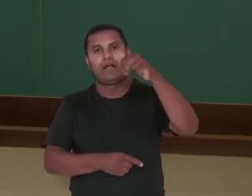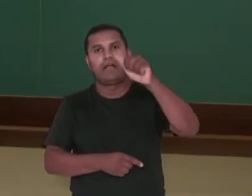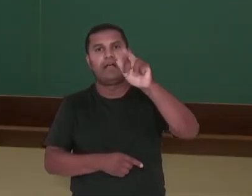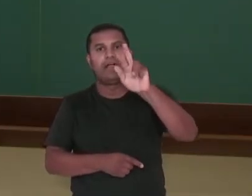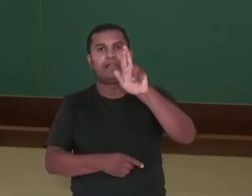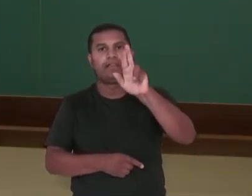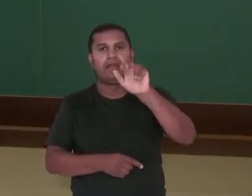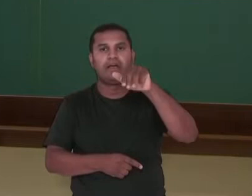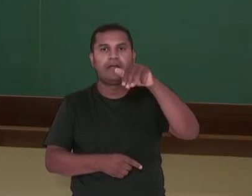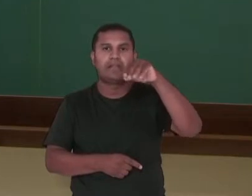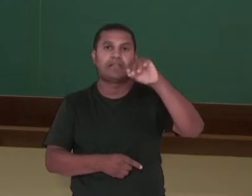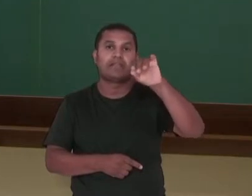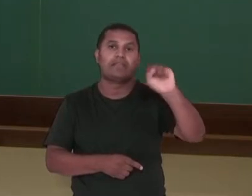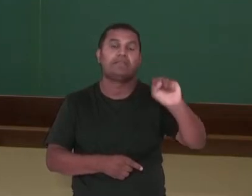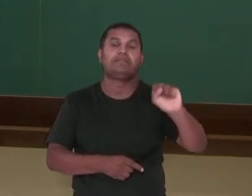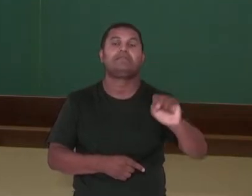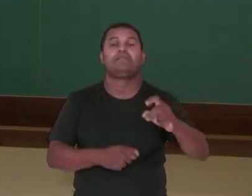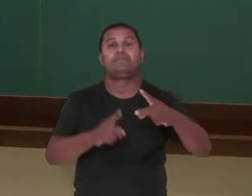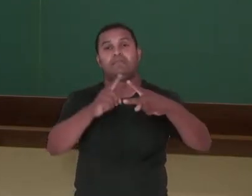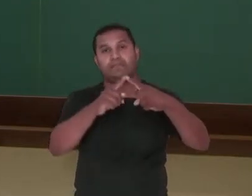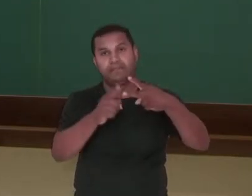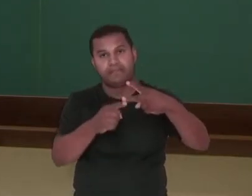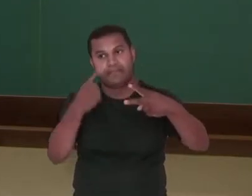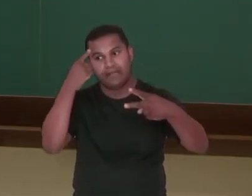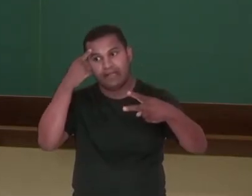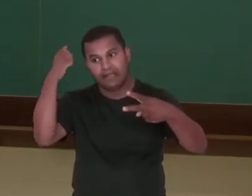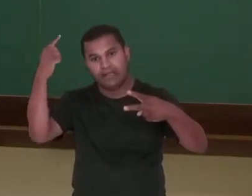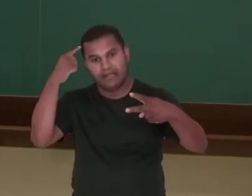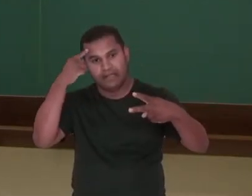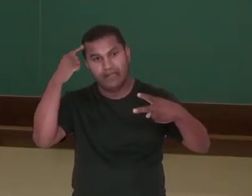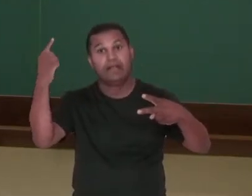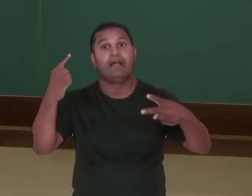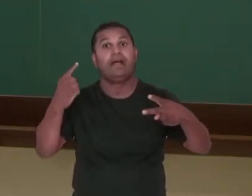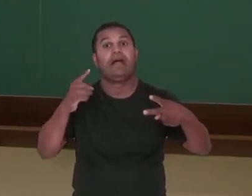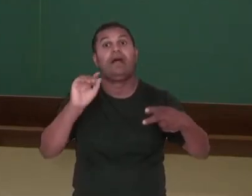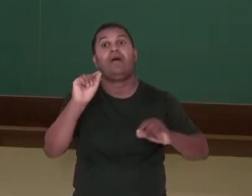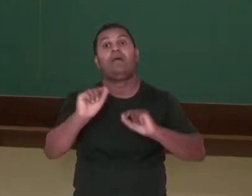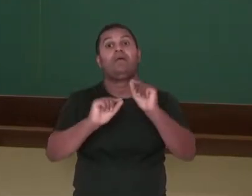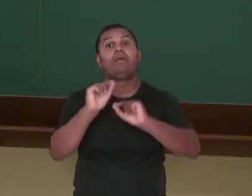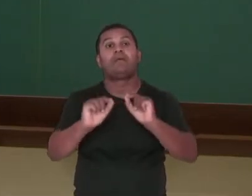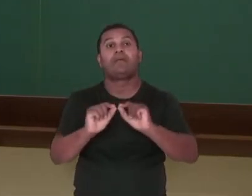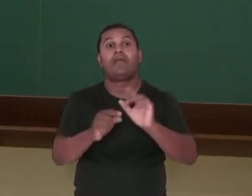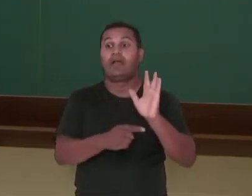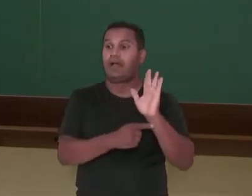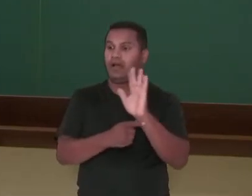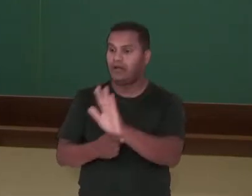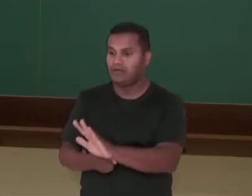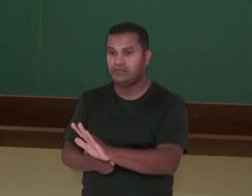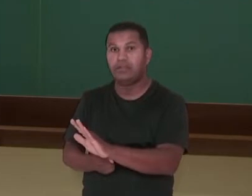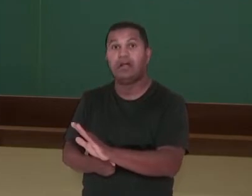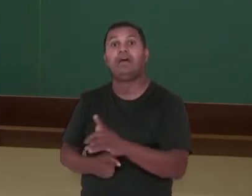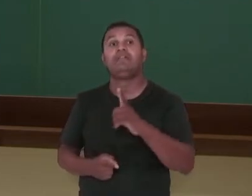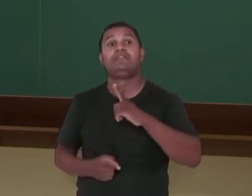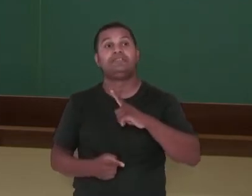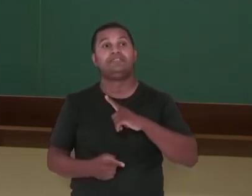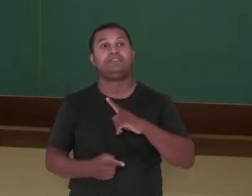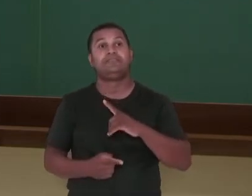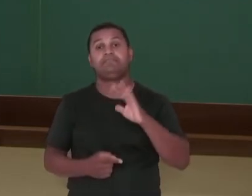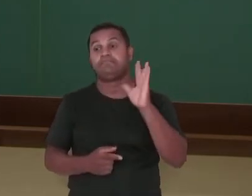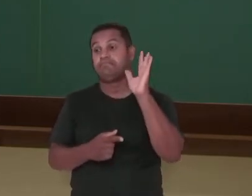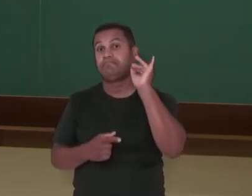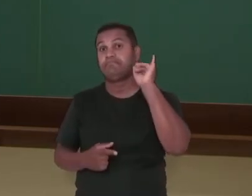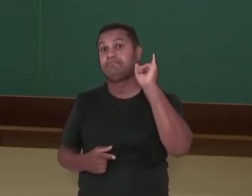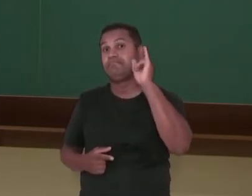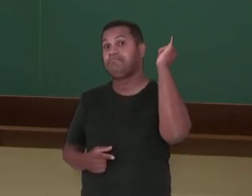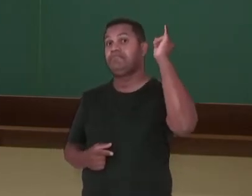seguinte, essas ideias, elas primavam pelo trabalhador ganhando direitos, pelo direito